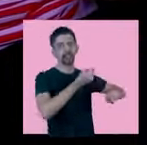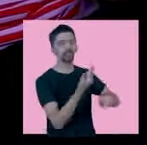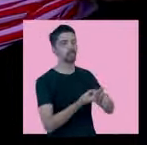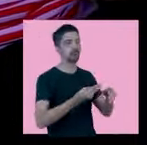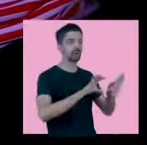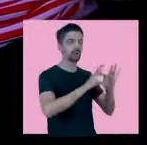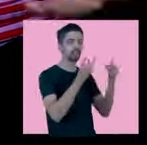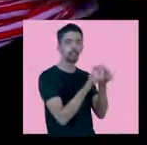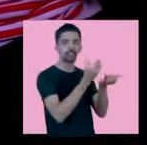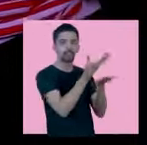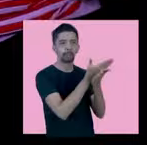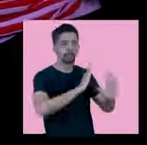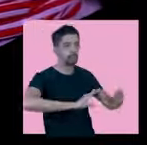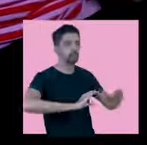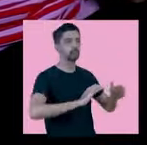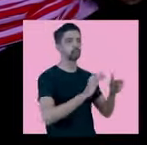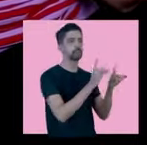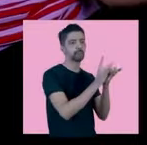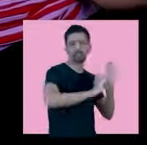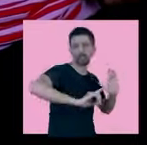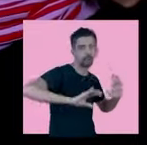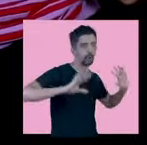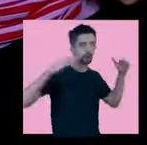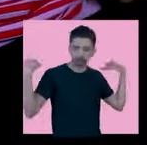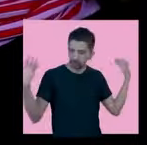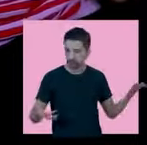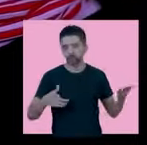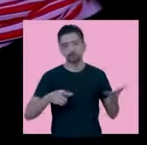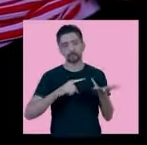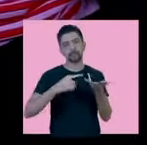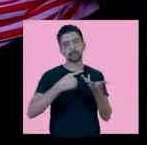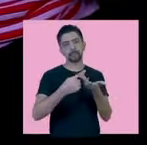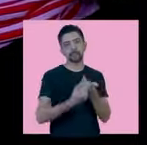fazer com a estrutura familiar, se vai acontecer um divórcio,